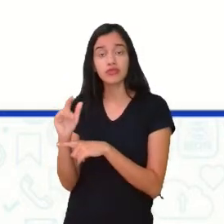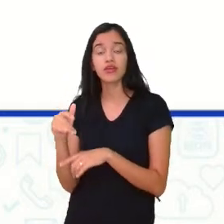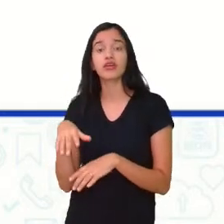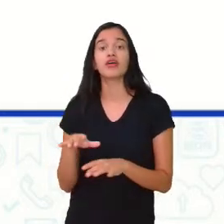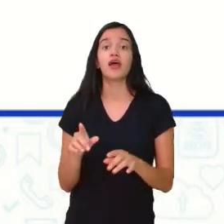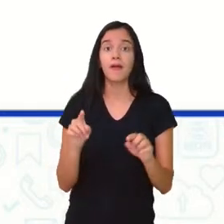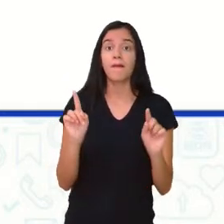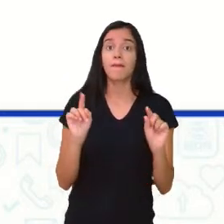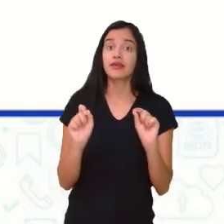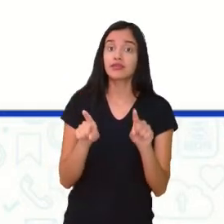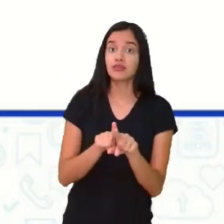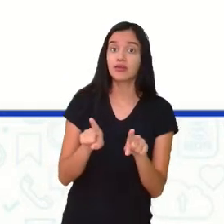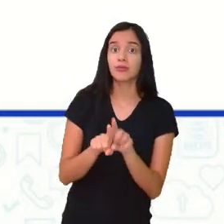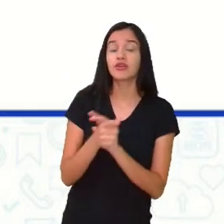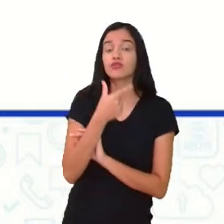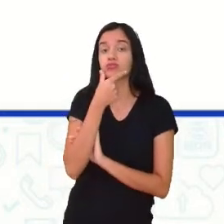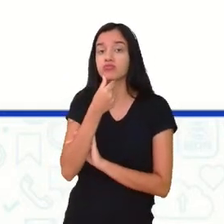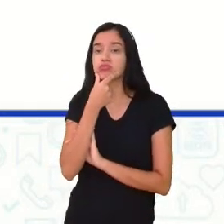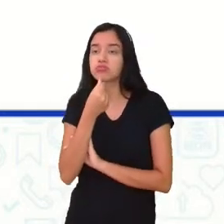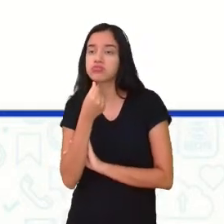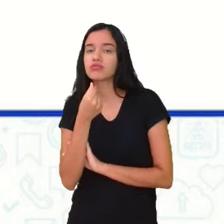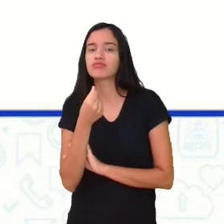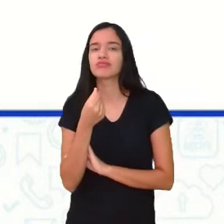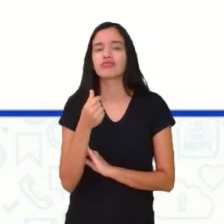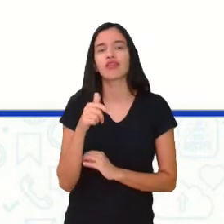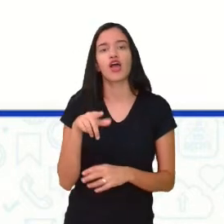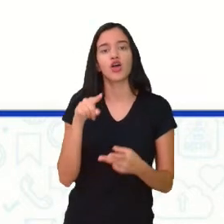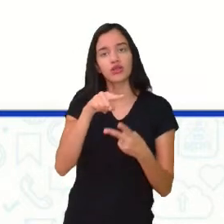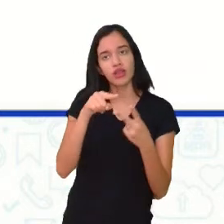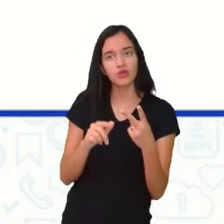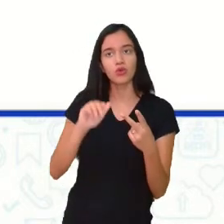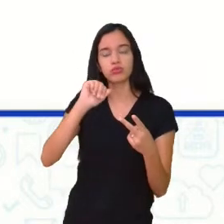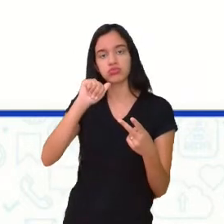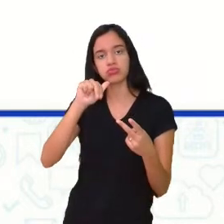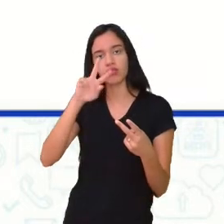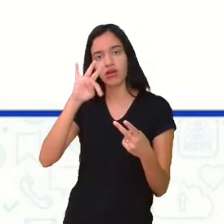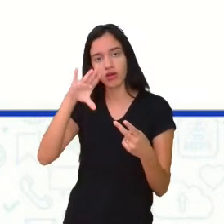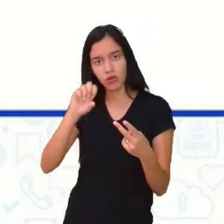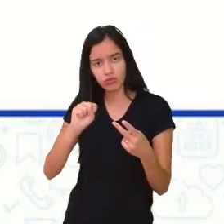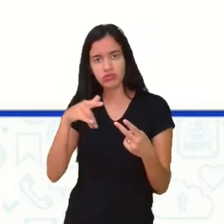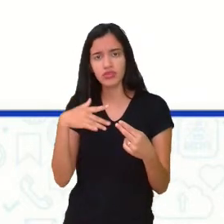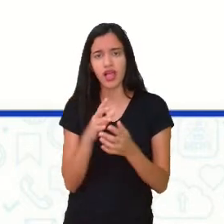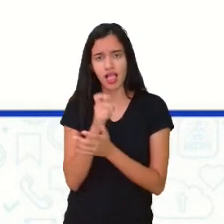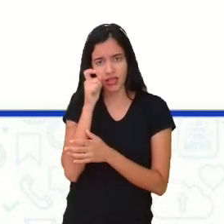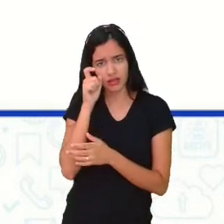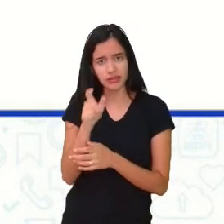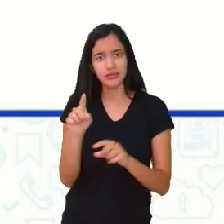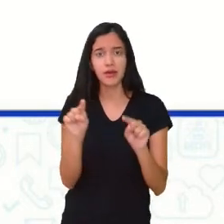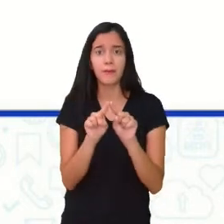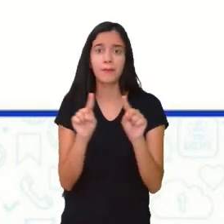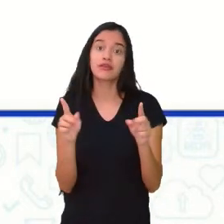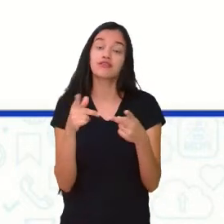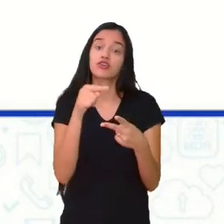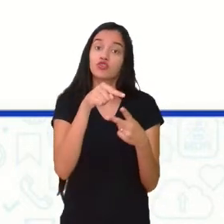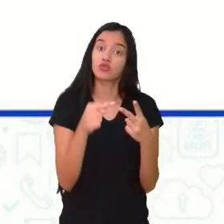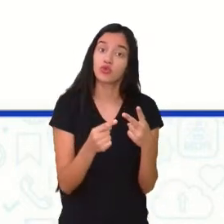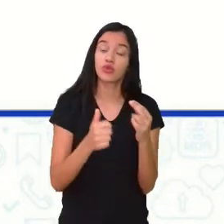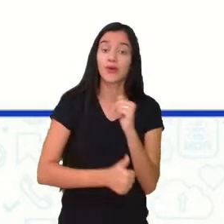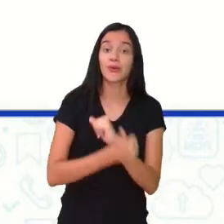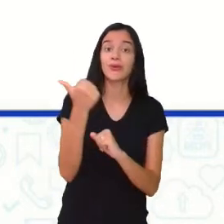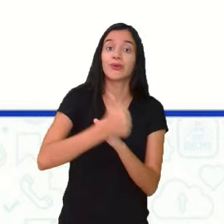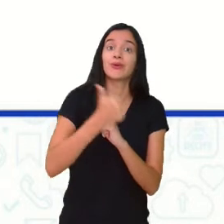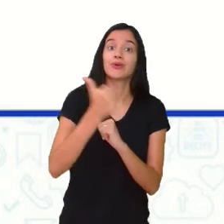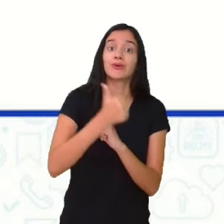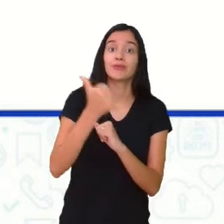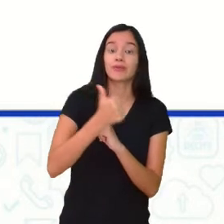Ariano, que por sinal é em 2 atos. Exato. Que é interessante porque é um Auto, mas ele fez em 2 atos, né, porque o primeiro ato